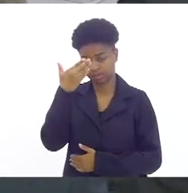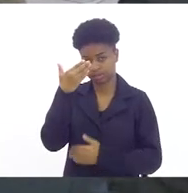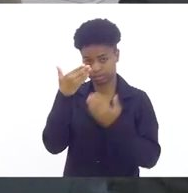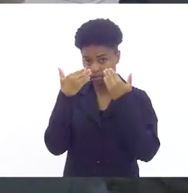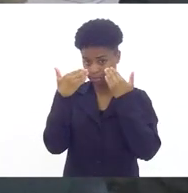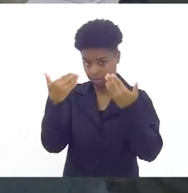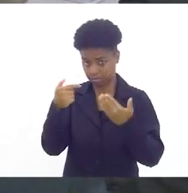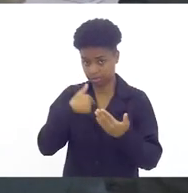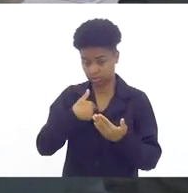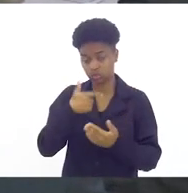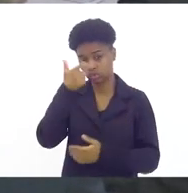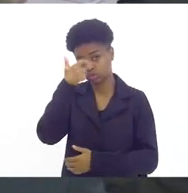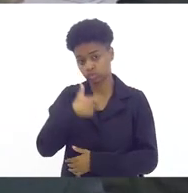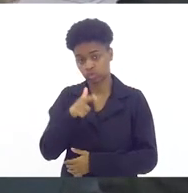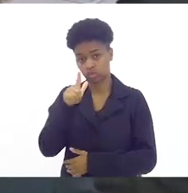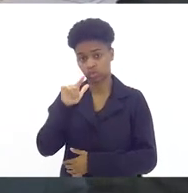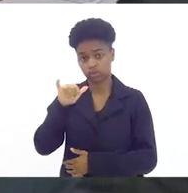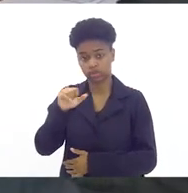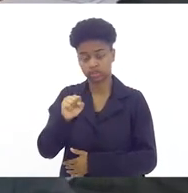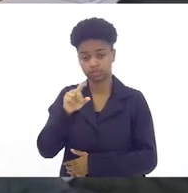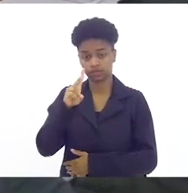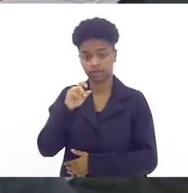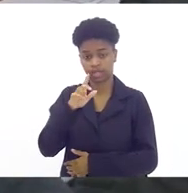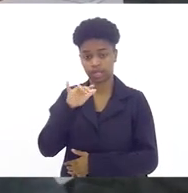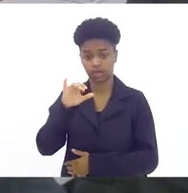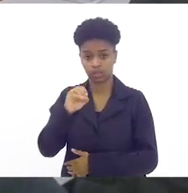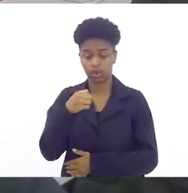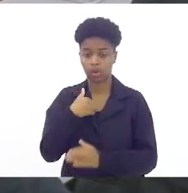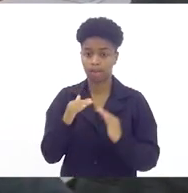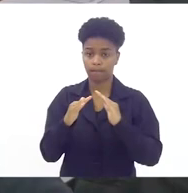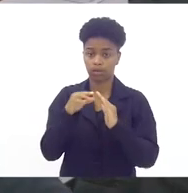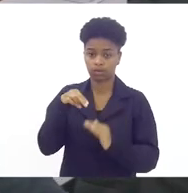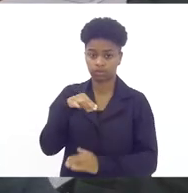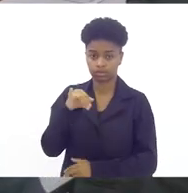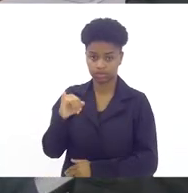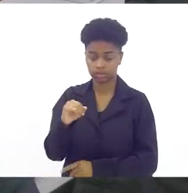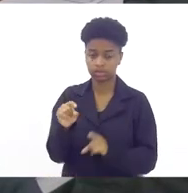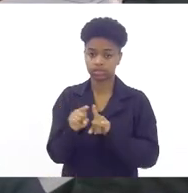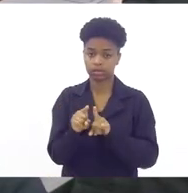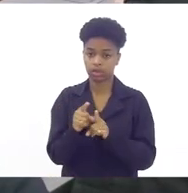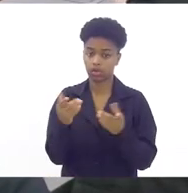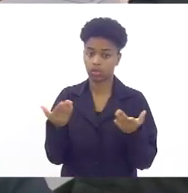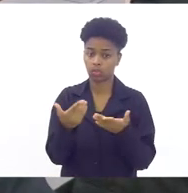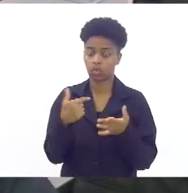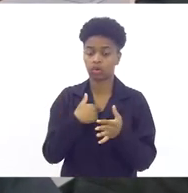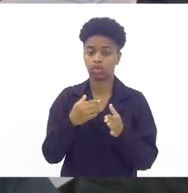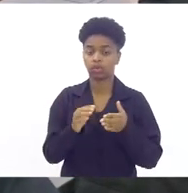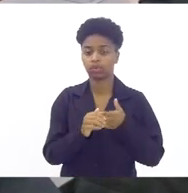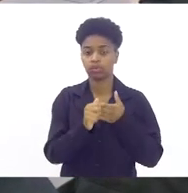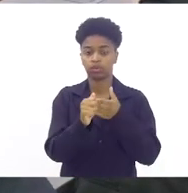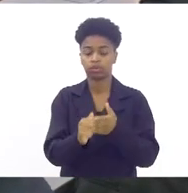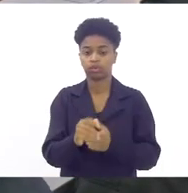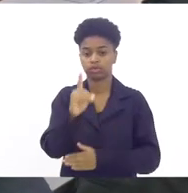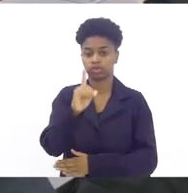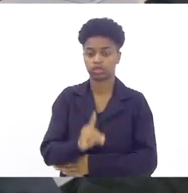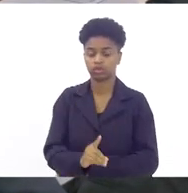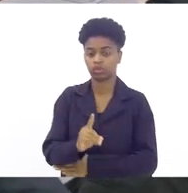Valério é só aqui do município de Nova Iguaçu e hoje tô na direção da União Brasileira